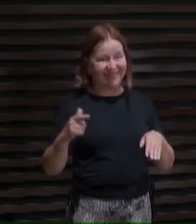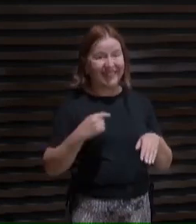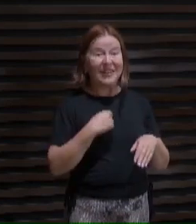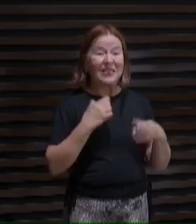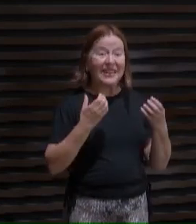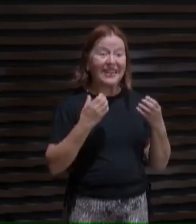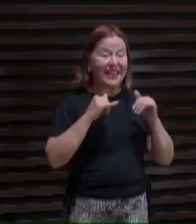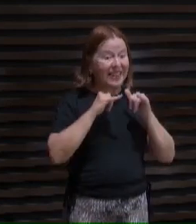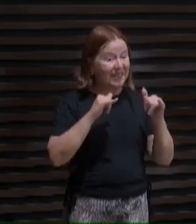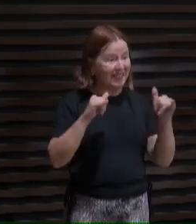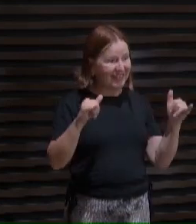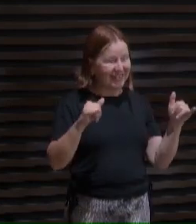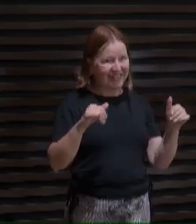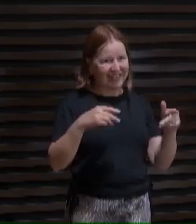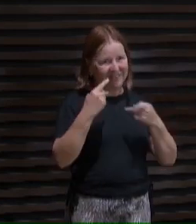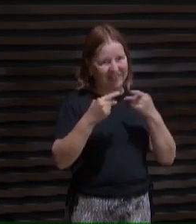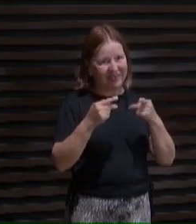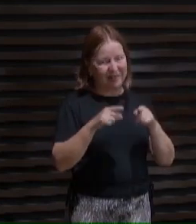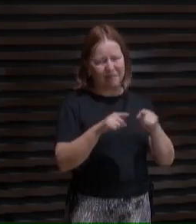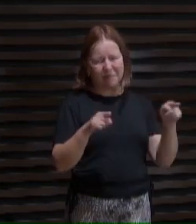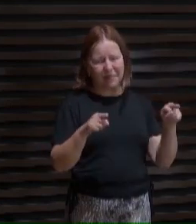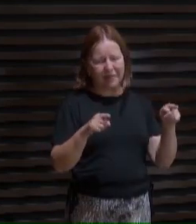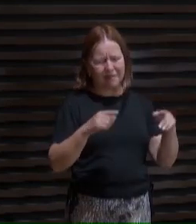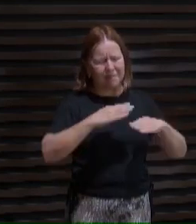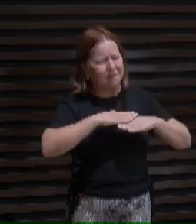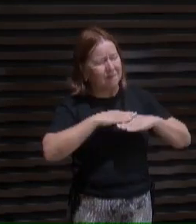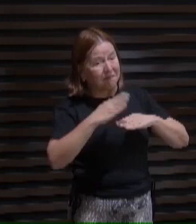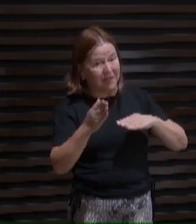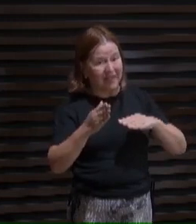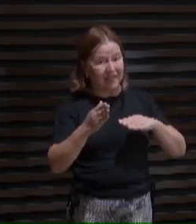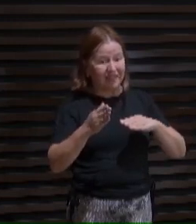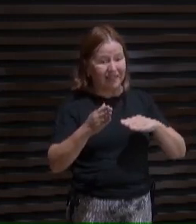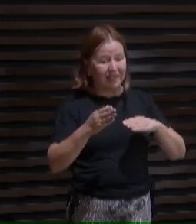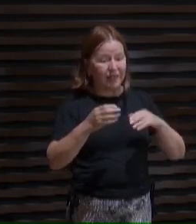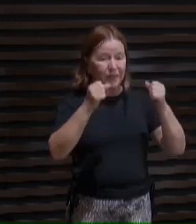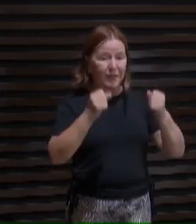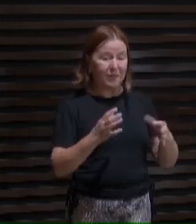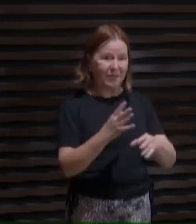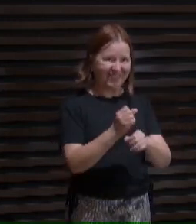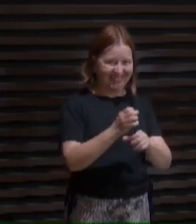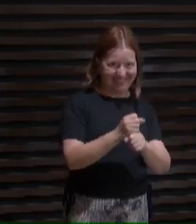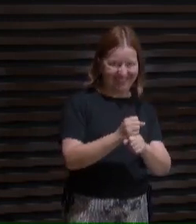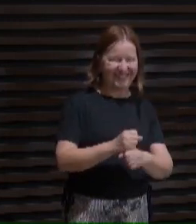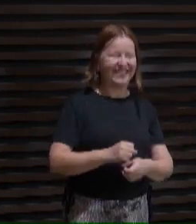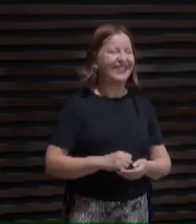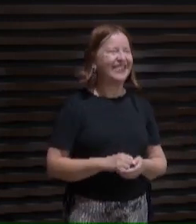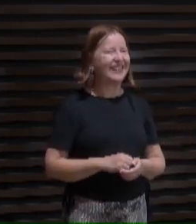anunciá-los e deles falar, mas são mais do que se pode contar.